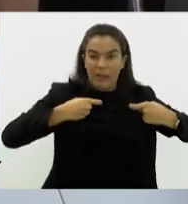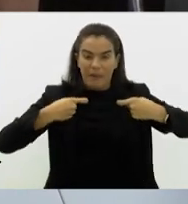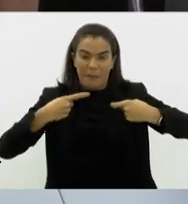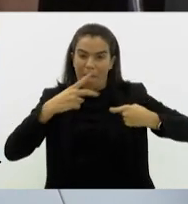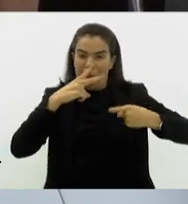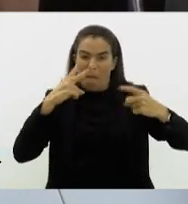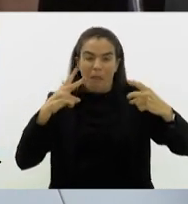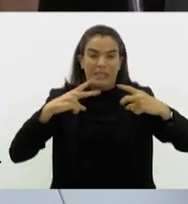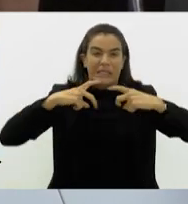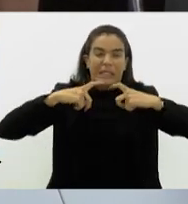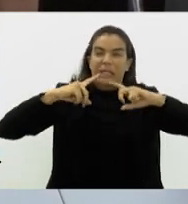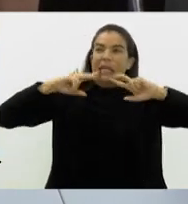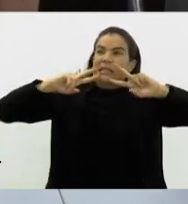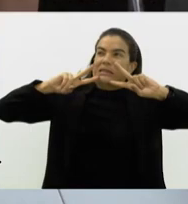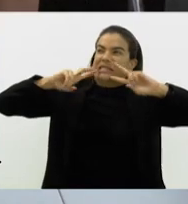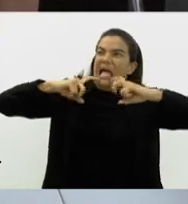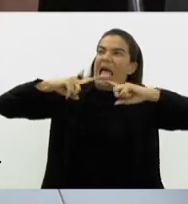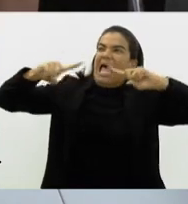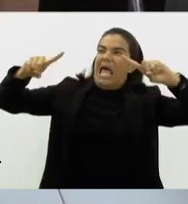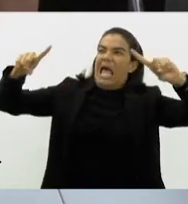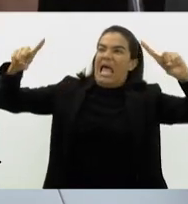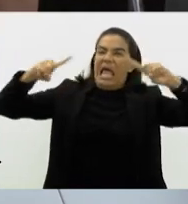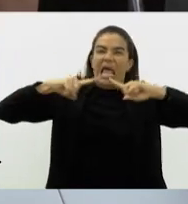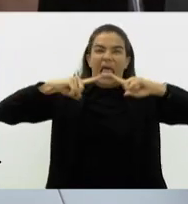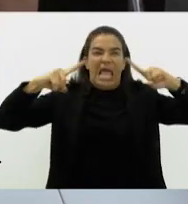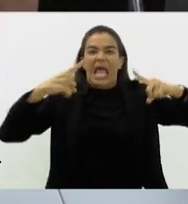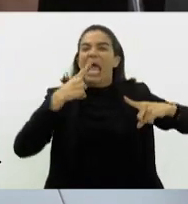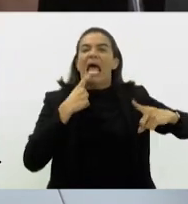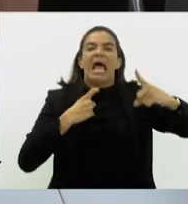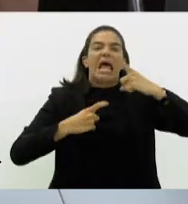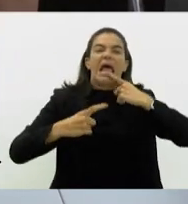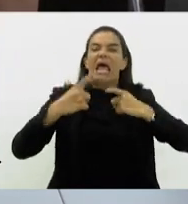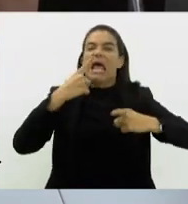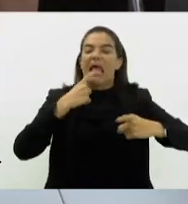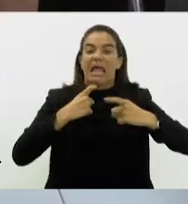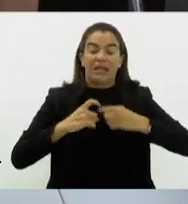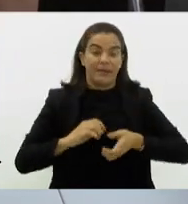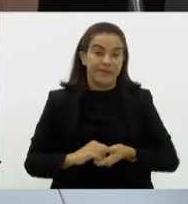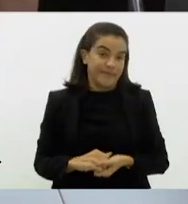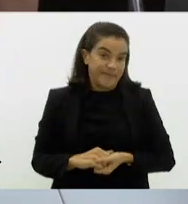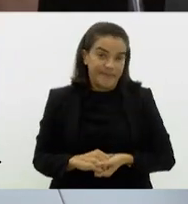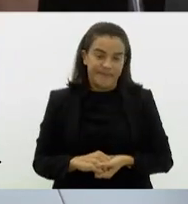da arquibancada. Sangue, né? Bem, então,